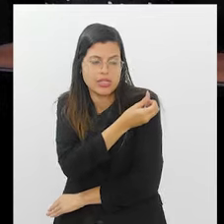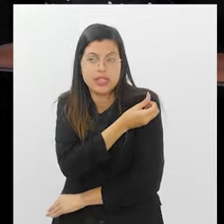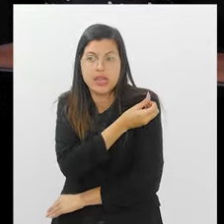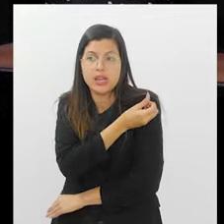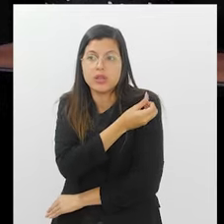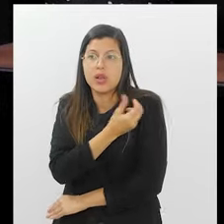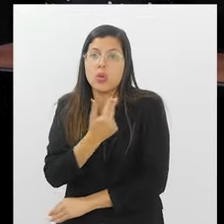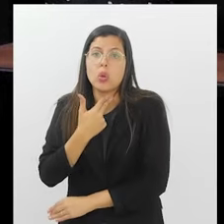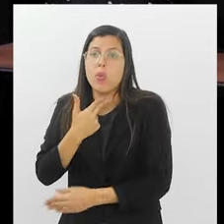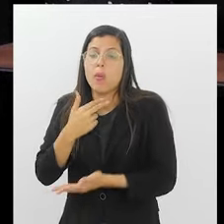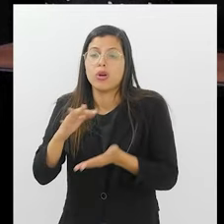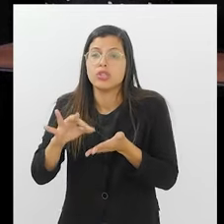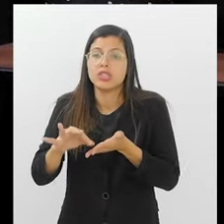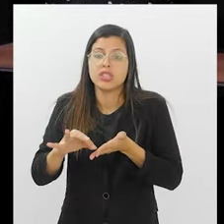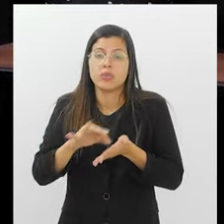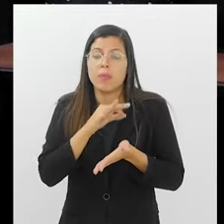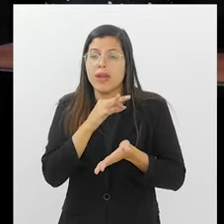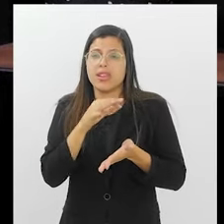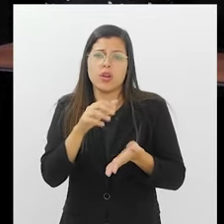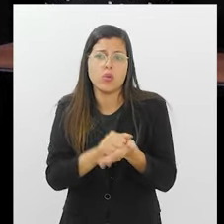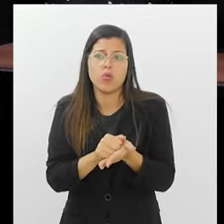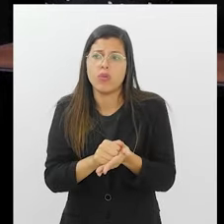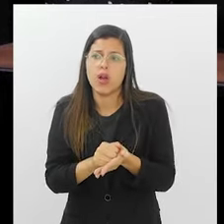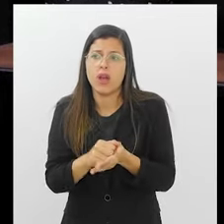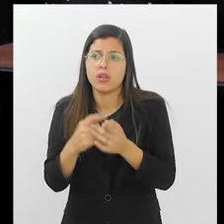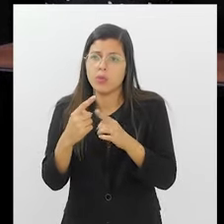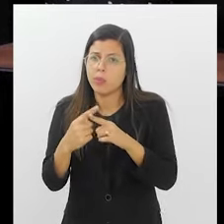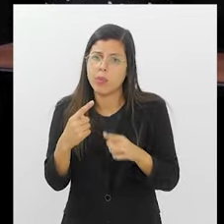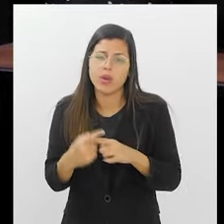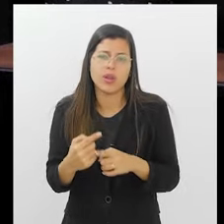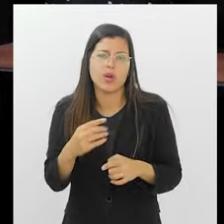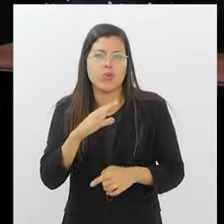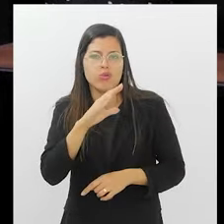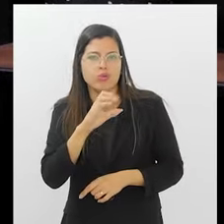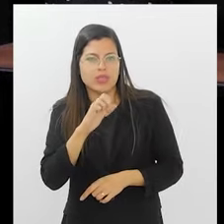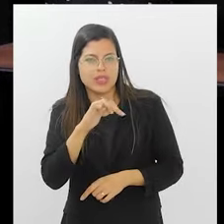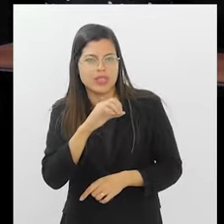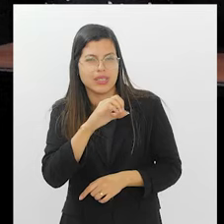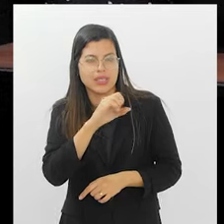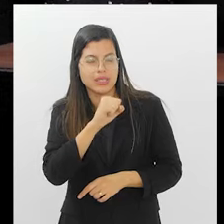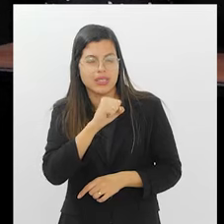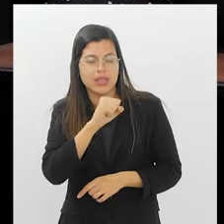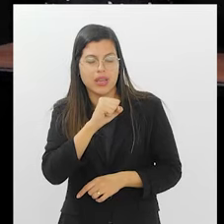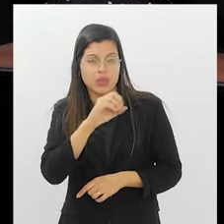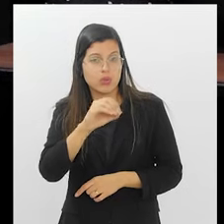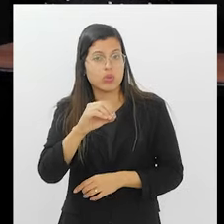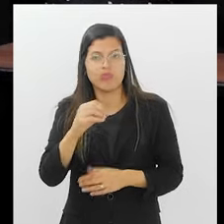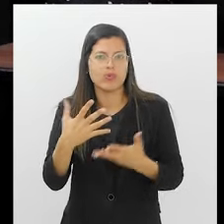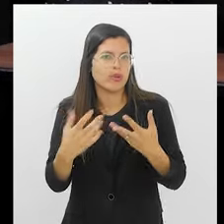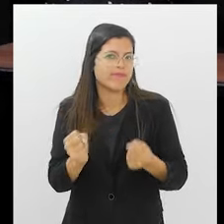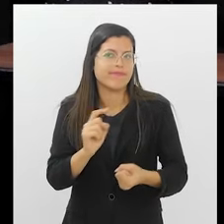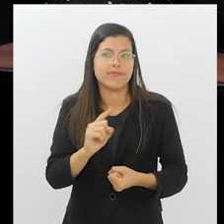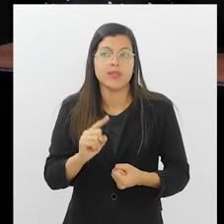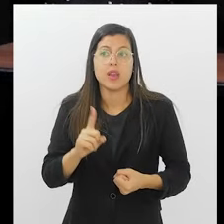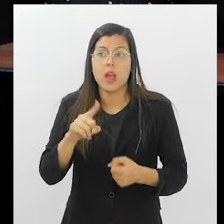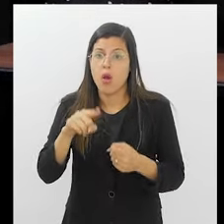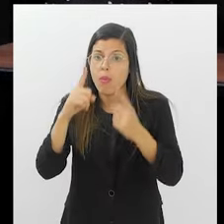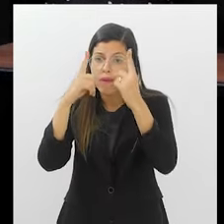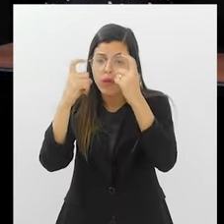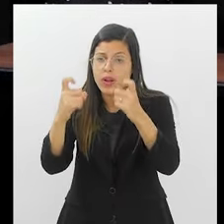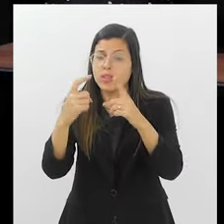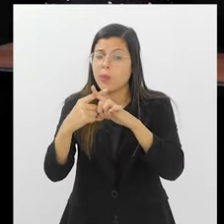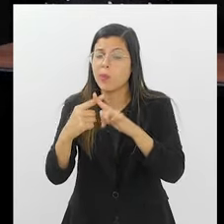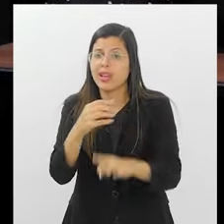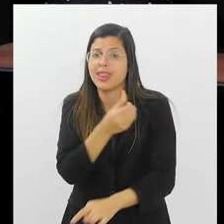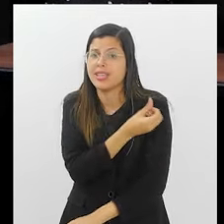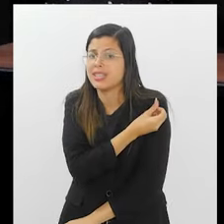sexta série, ele não pode ser matriculado, porque não pode regredir, porque o censo não aceita e tal, tal, tal, tal, tal. Então isso é uma violência, porque ele está na sexta série e não